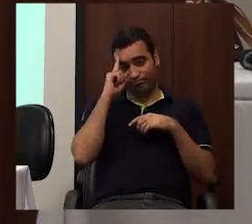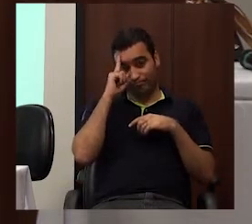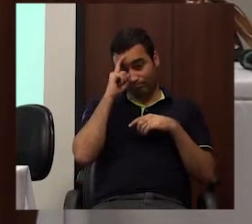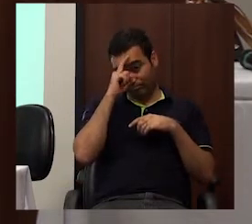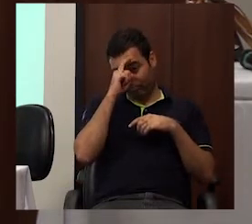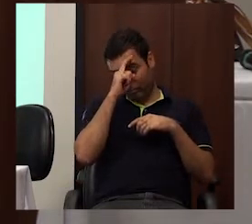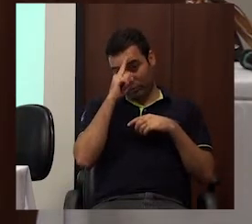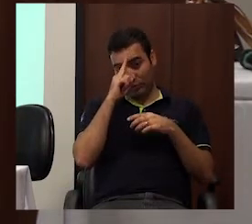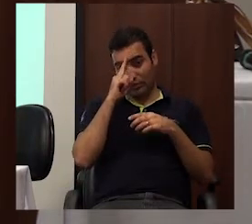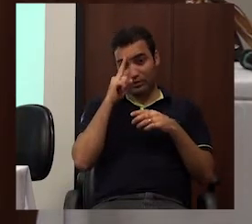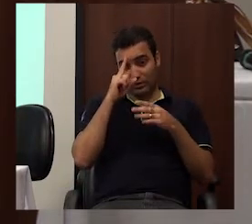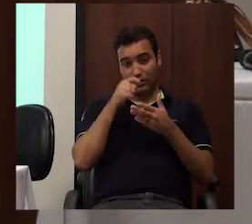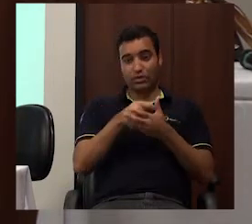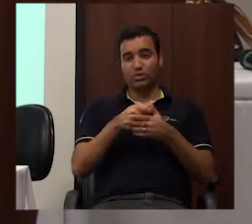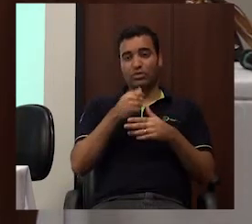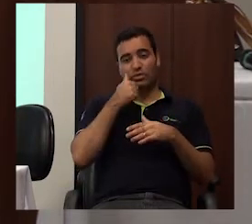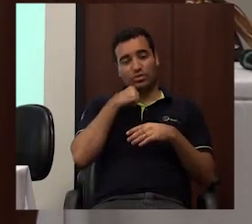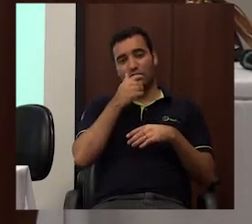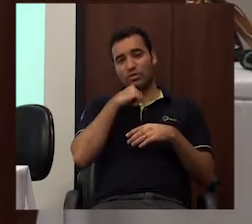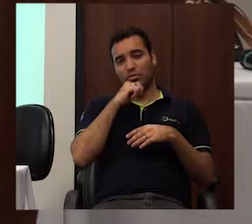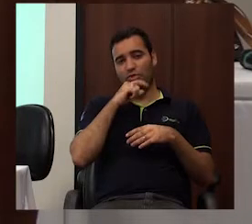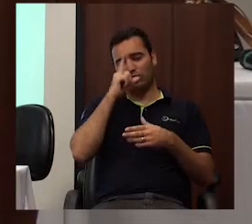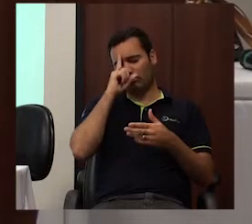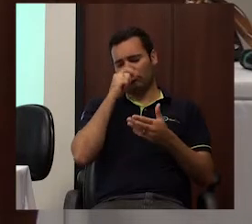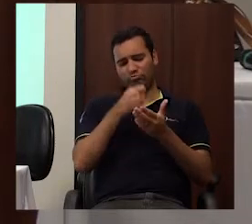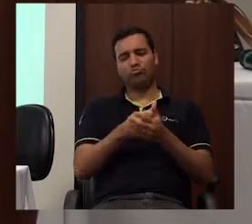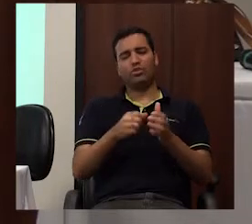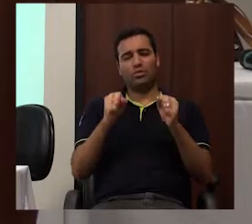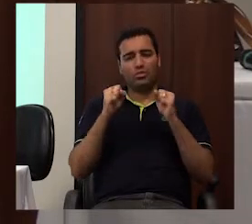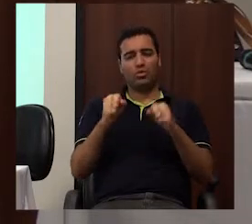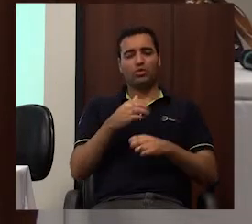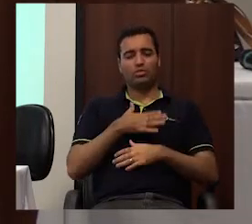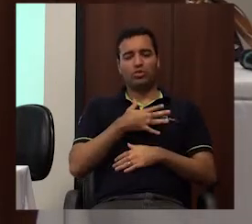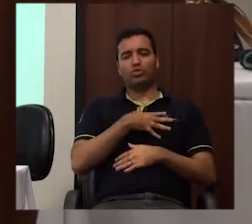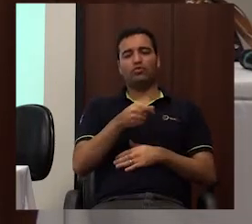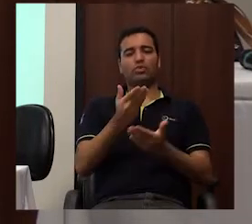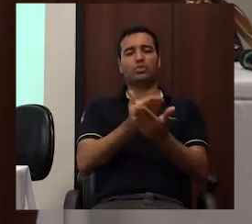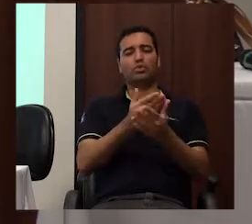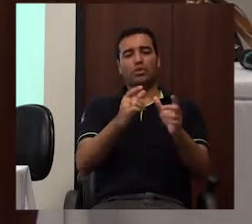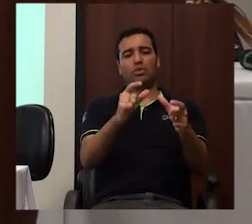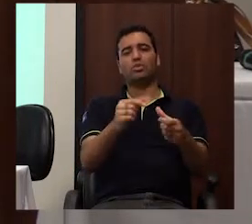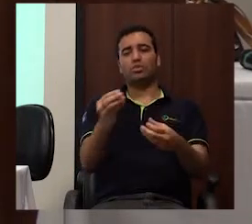se afirmar que os pais têm toda a liberdade de escolha em relação à educação do seu filho,